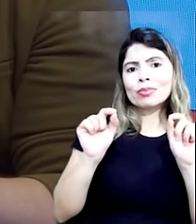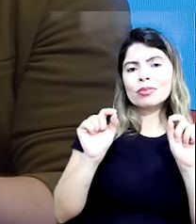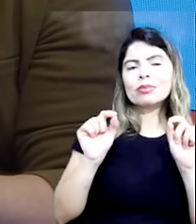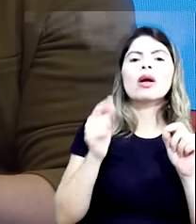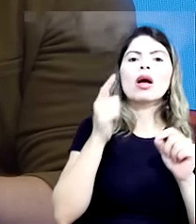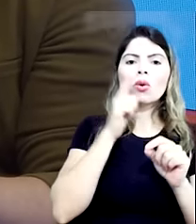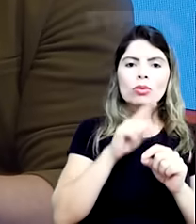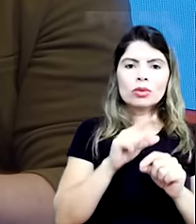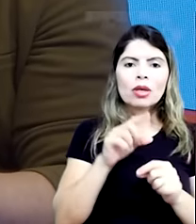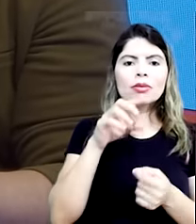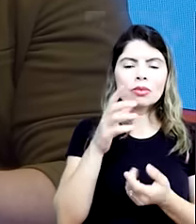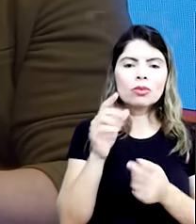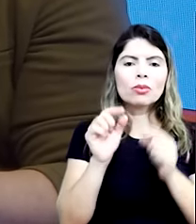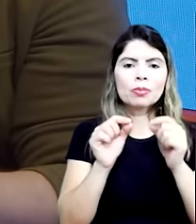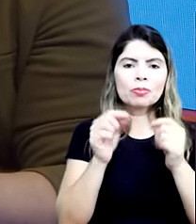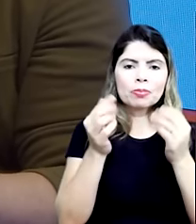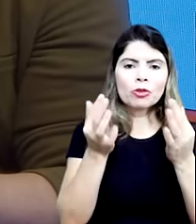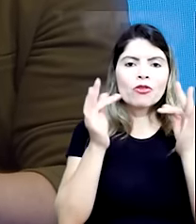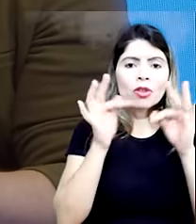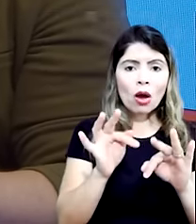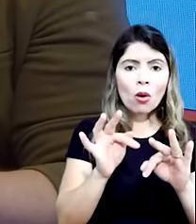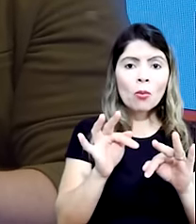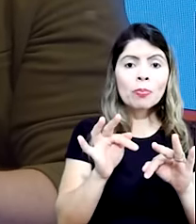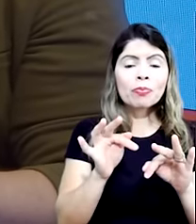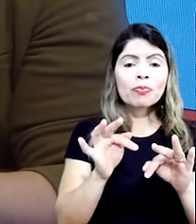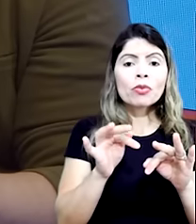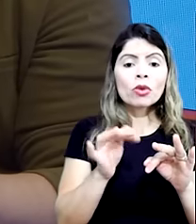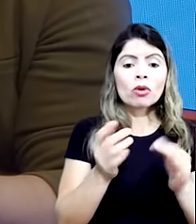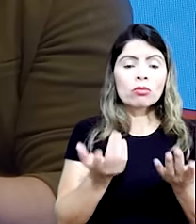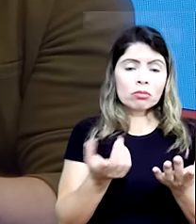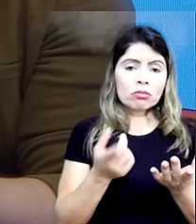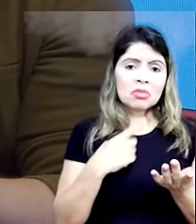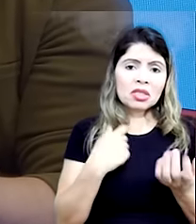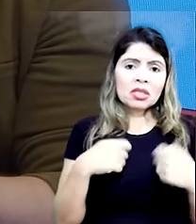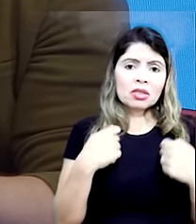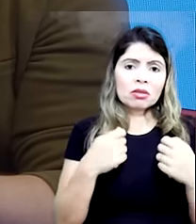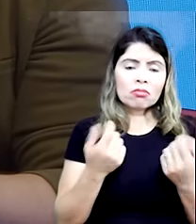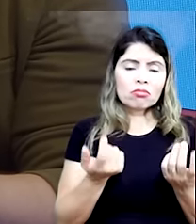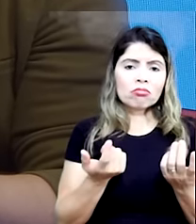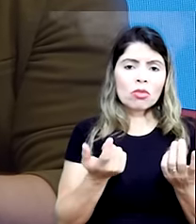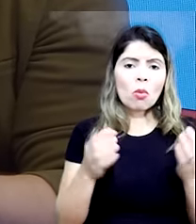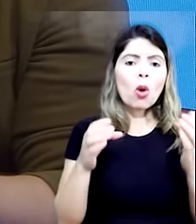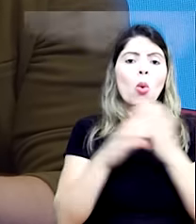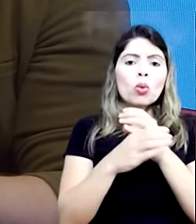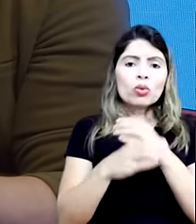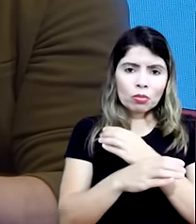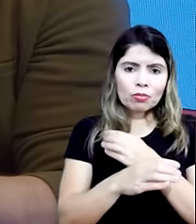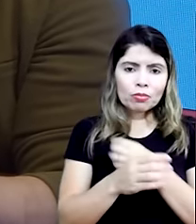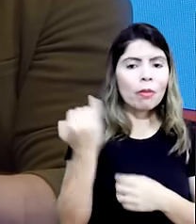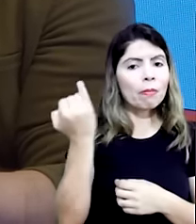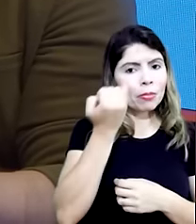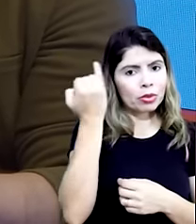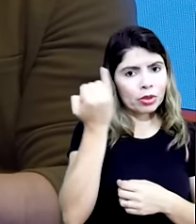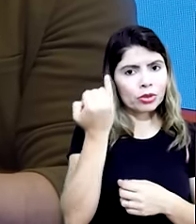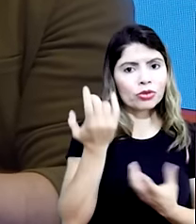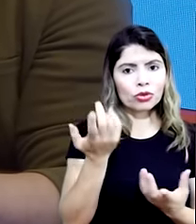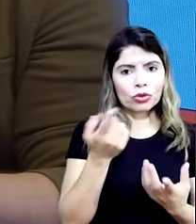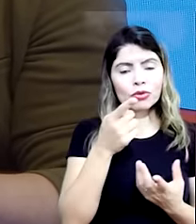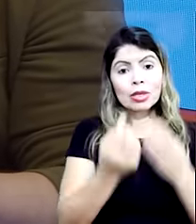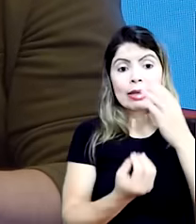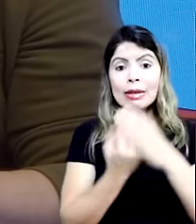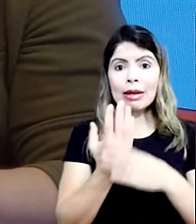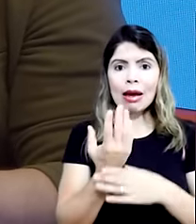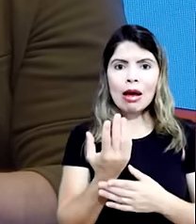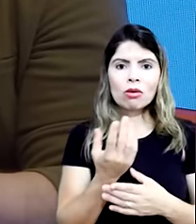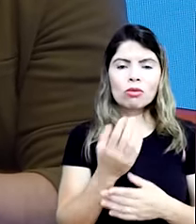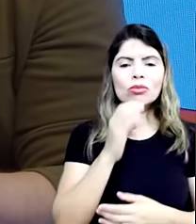central e por fim a gente faz uma um encerramento o encerramento normalmente é é muito importante você criar um o